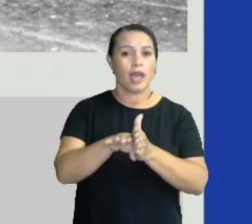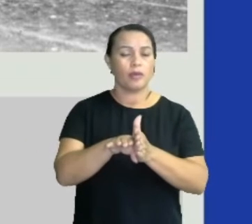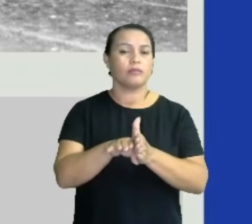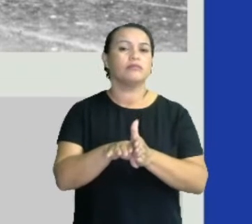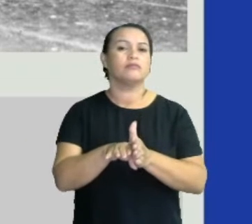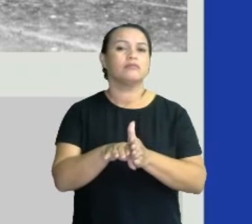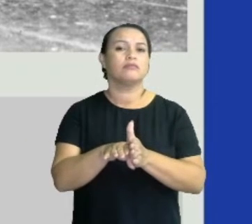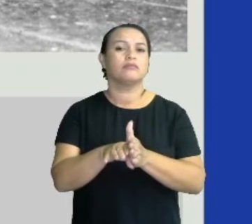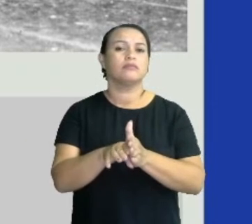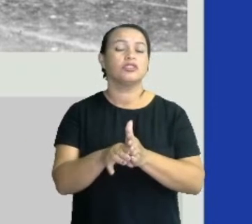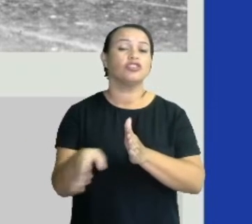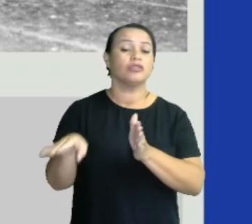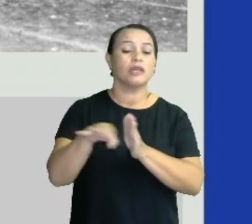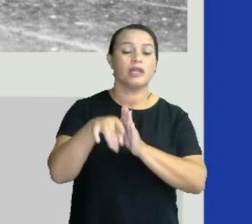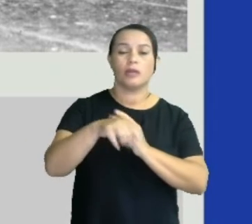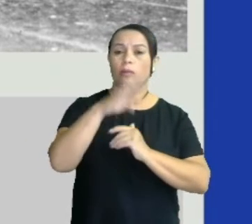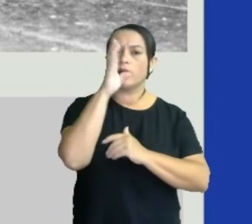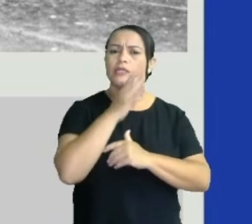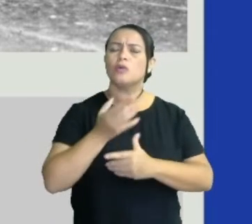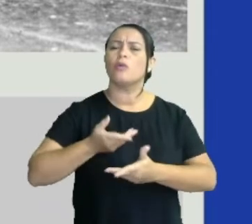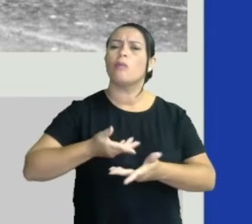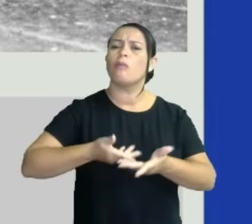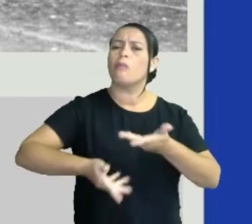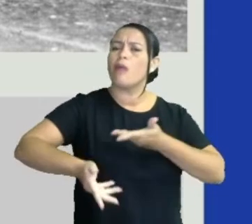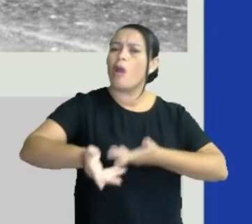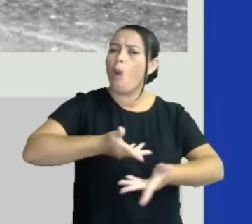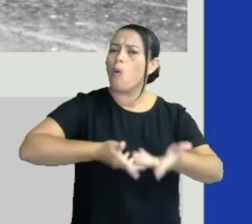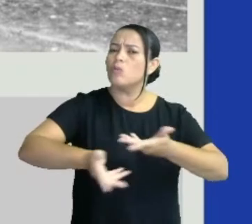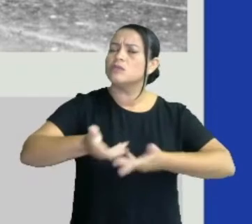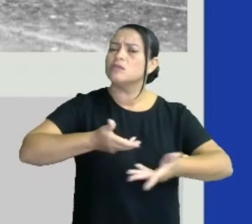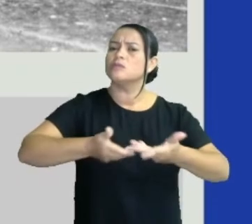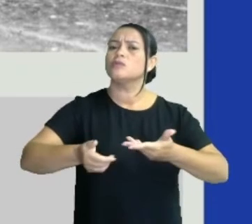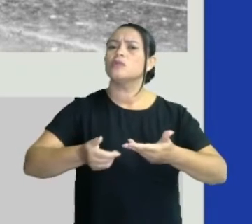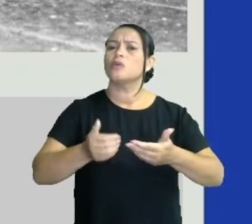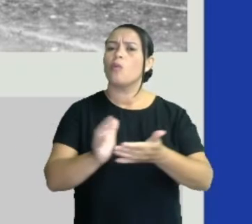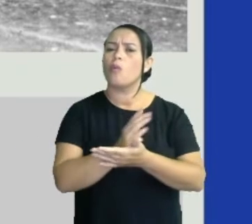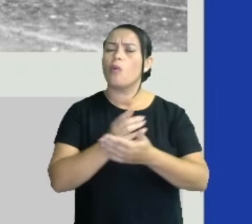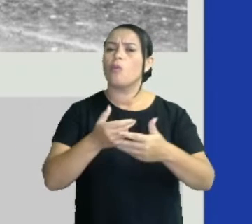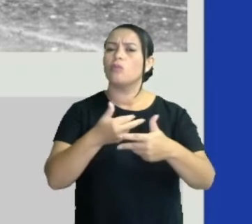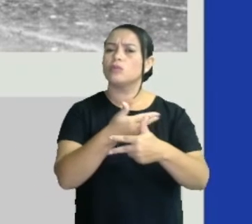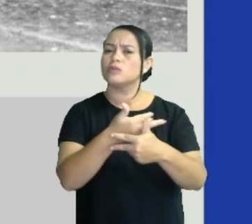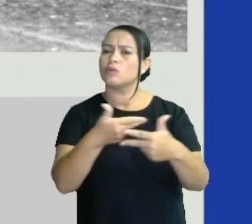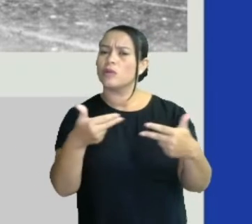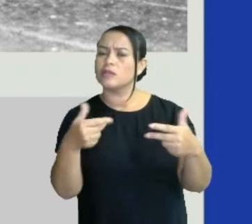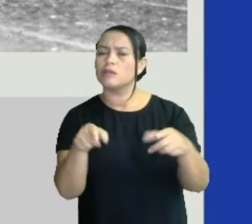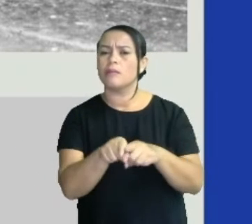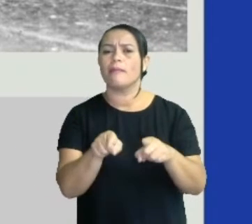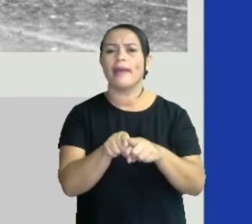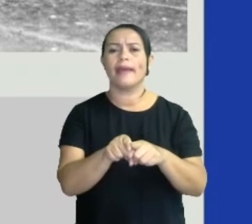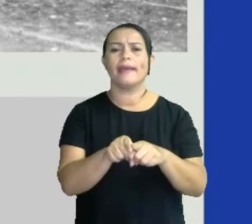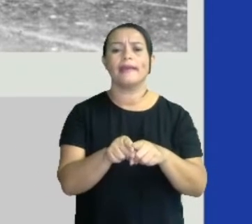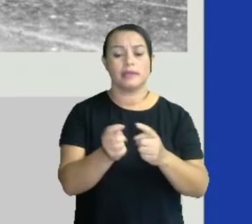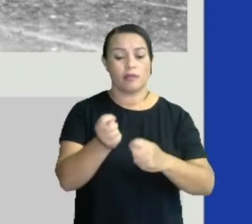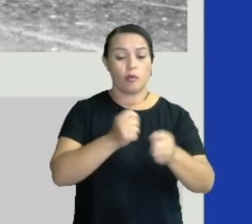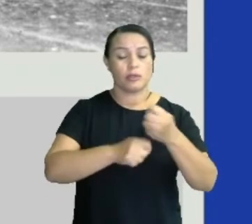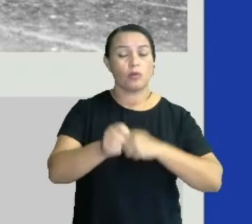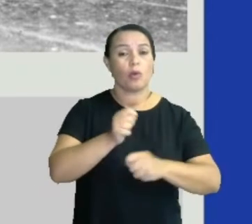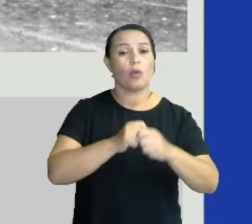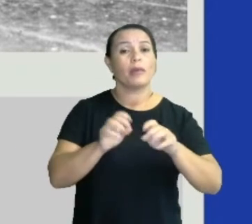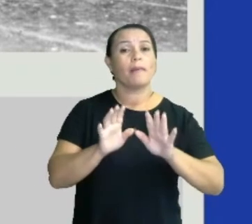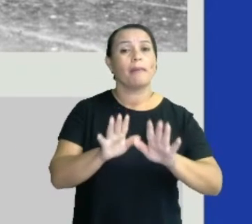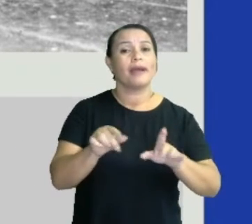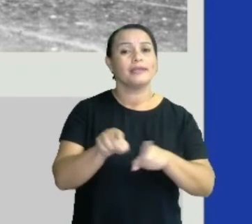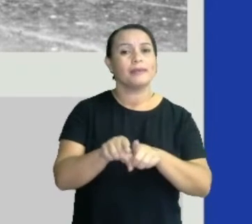para contribuir com um traço da nossa formação, que seria a formação econômica,